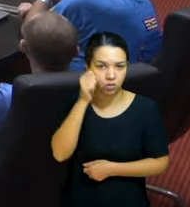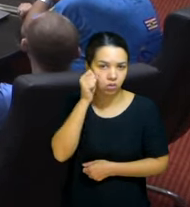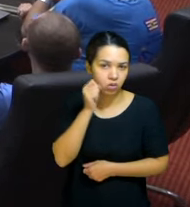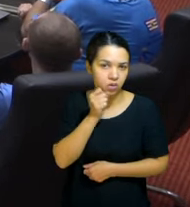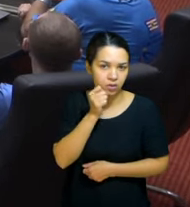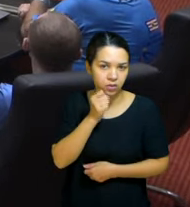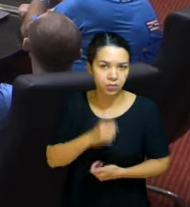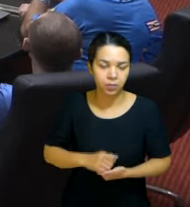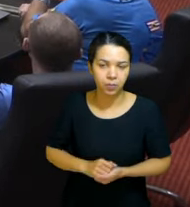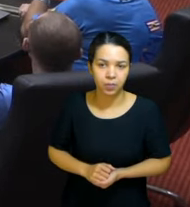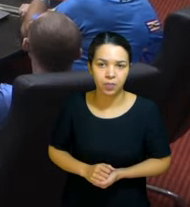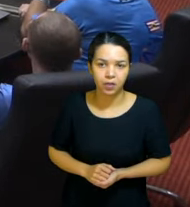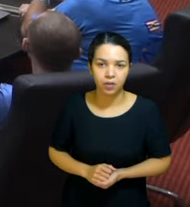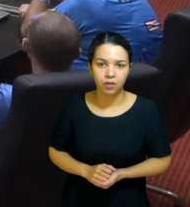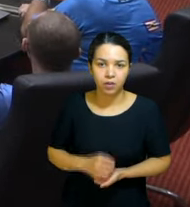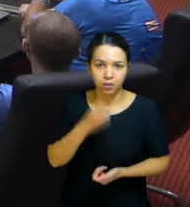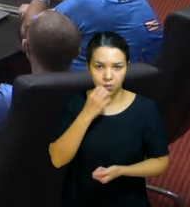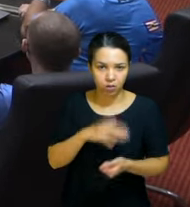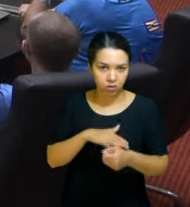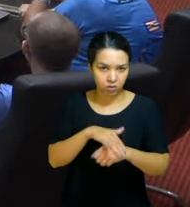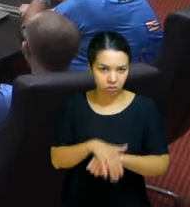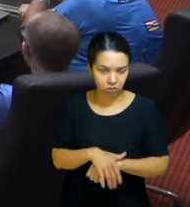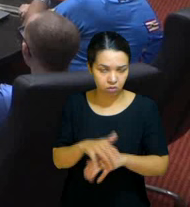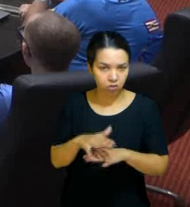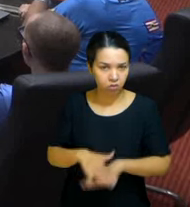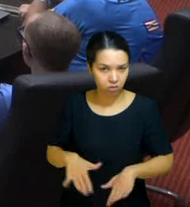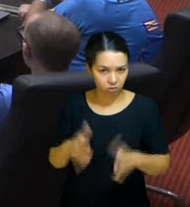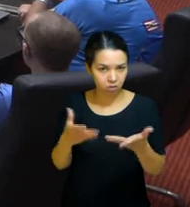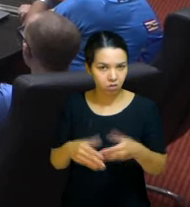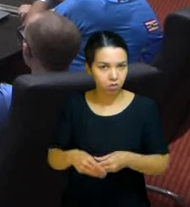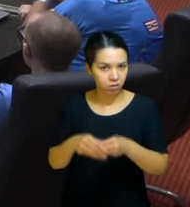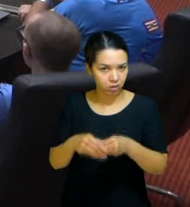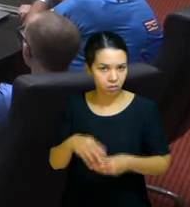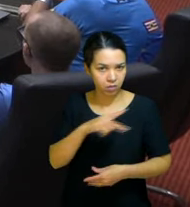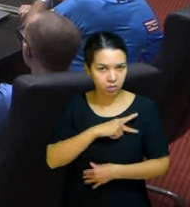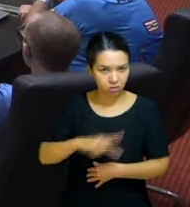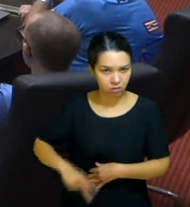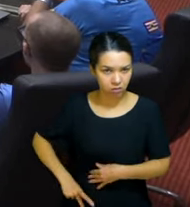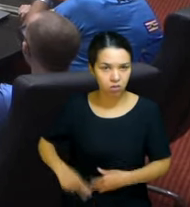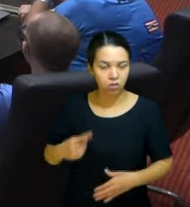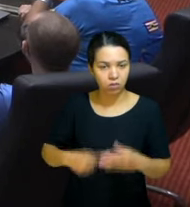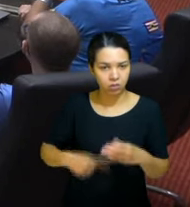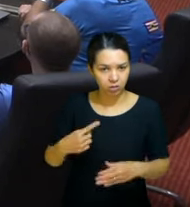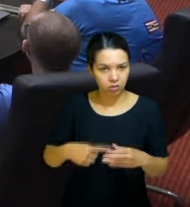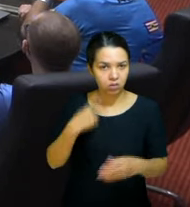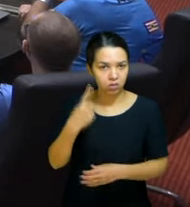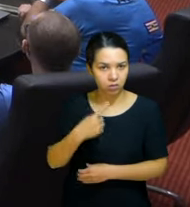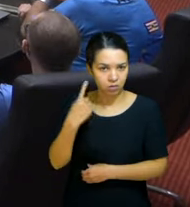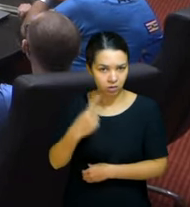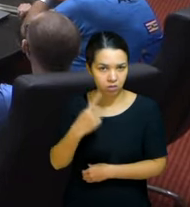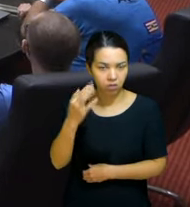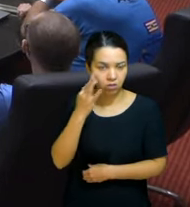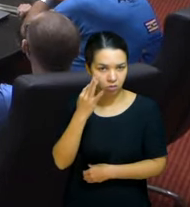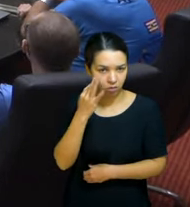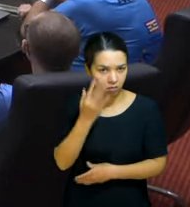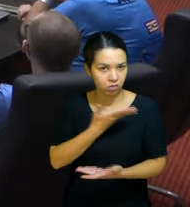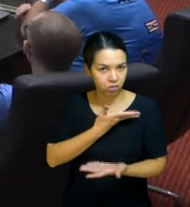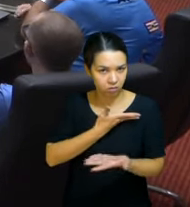Boa noite a todos. Quero cumprimentar o presidente da comissão, deputado Fernando Crelin, os meus colegas